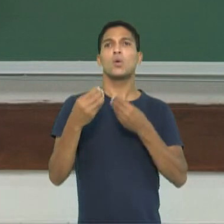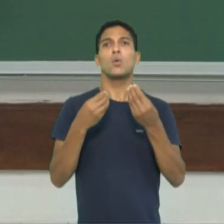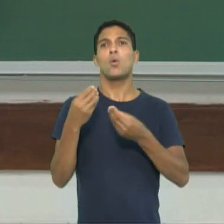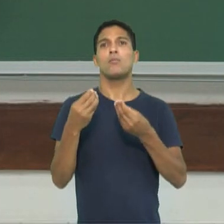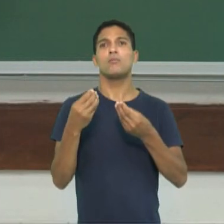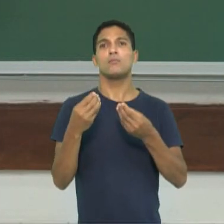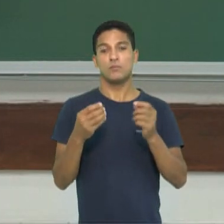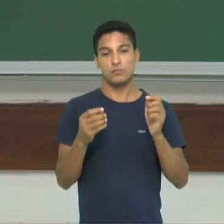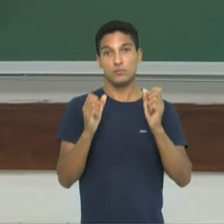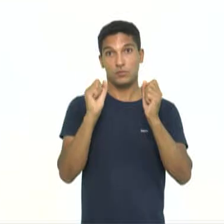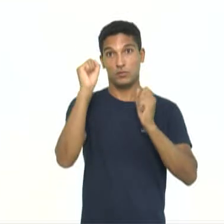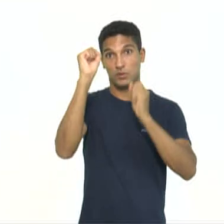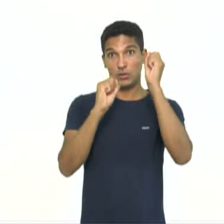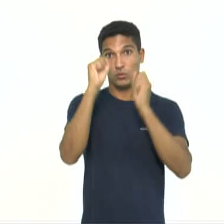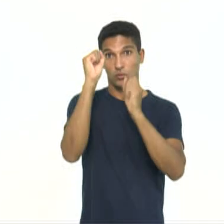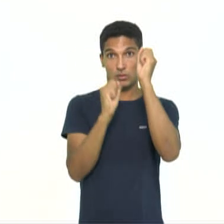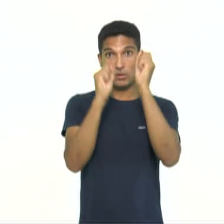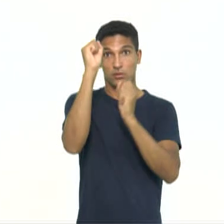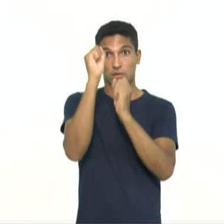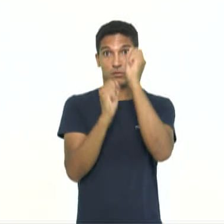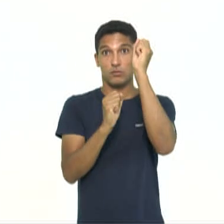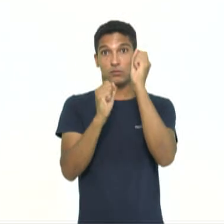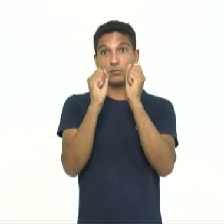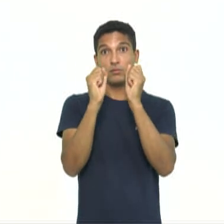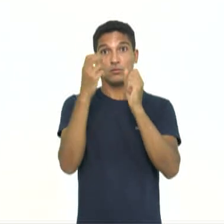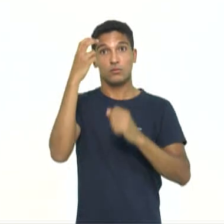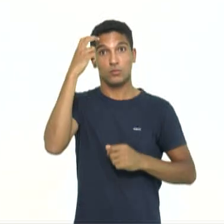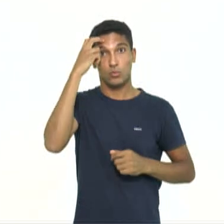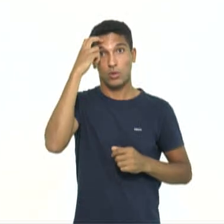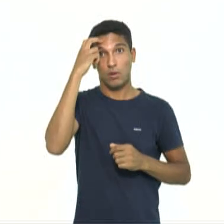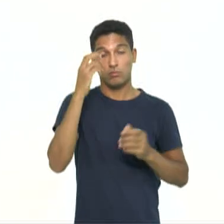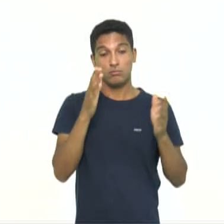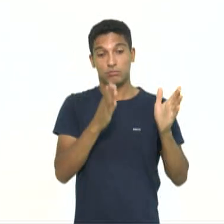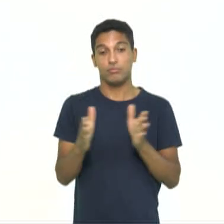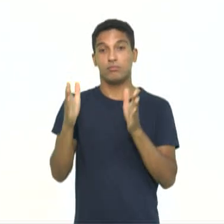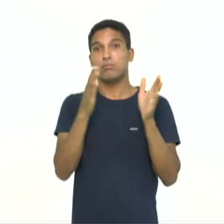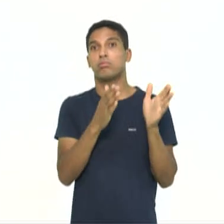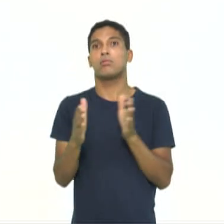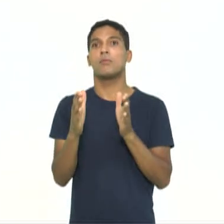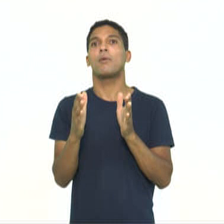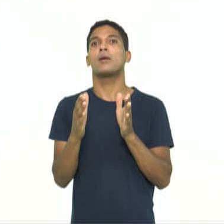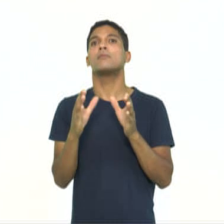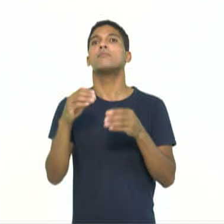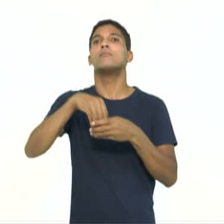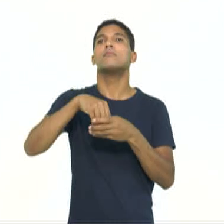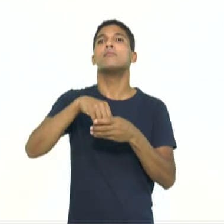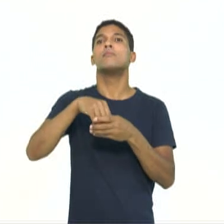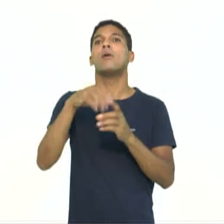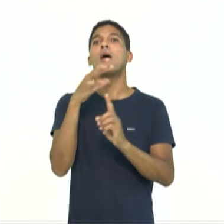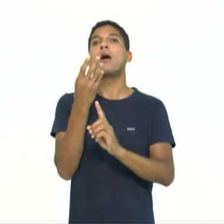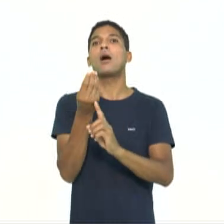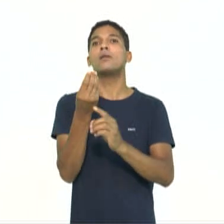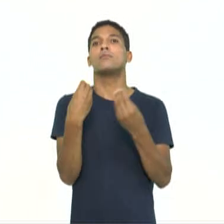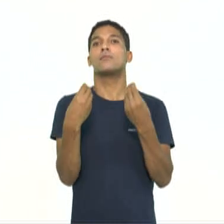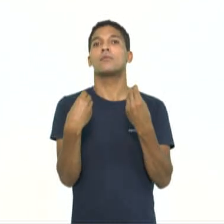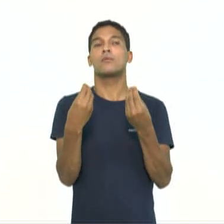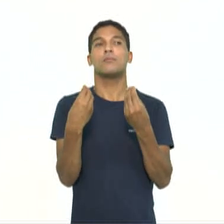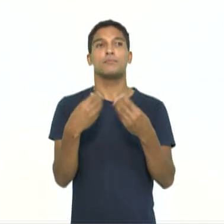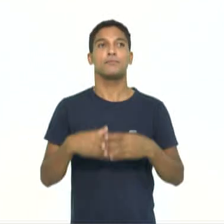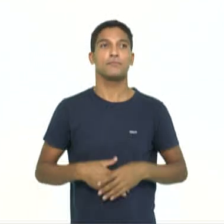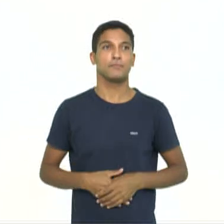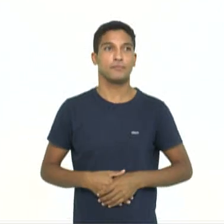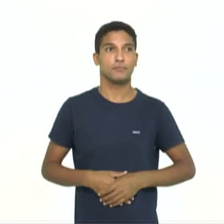cultural? O conteúdo artístico, como o cinema, a música, a literatura, etc., frequentemente